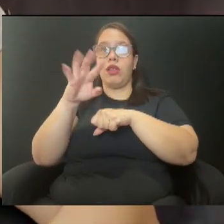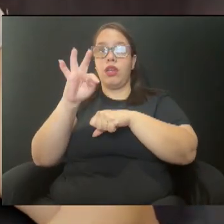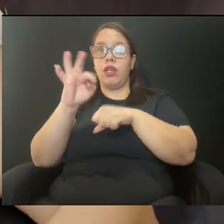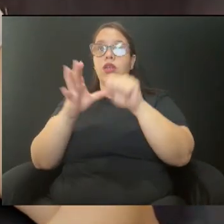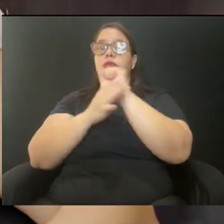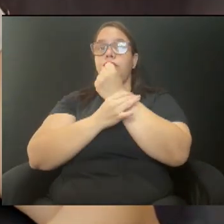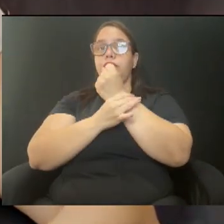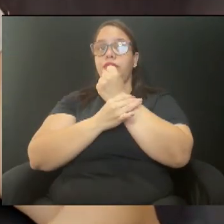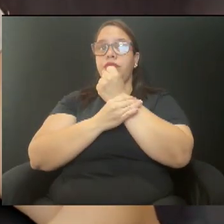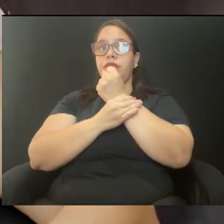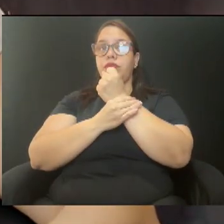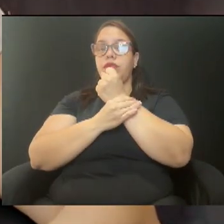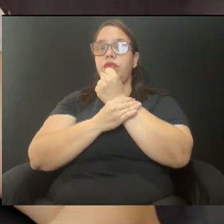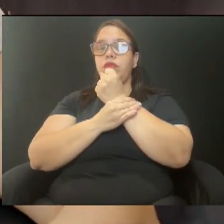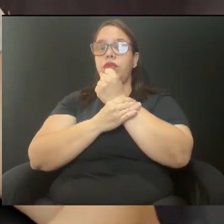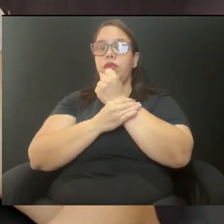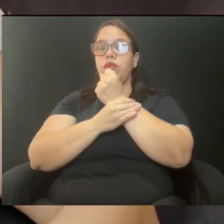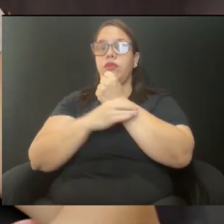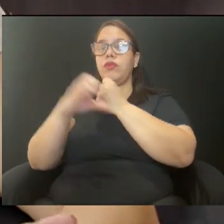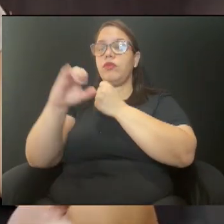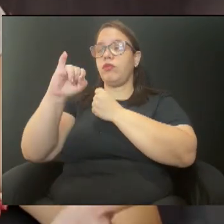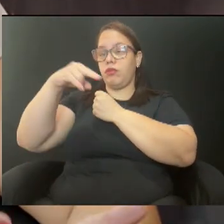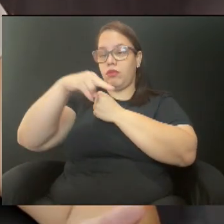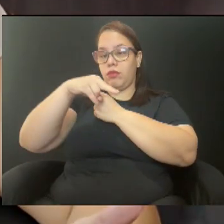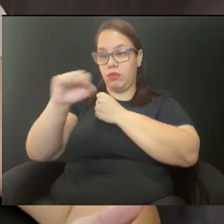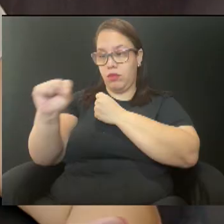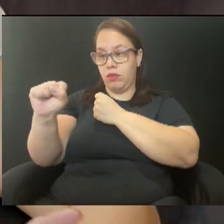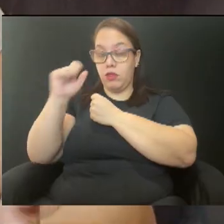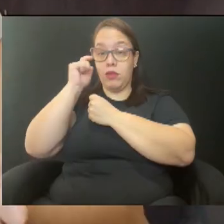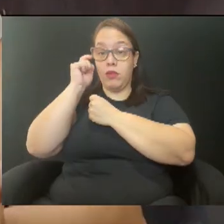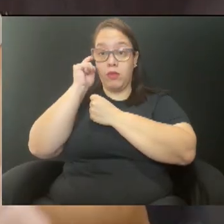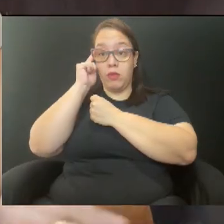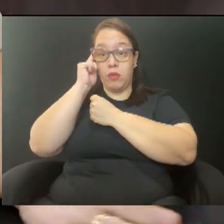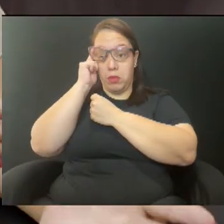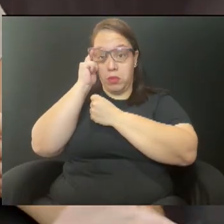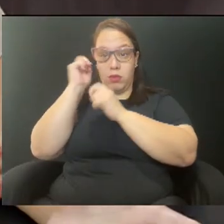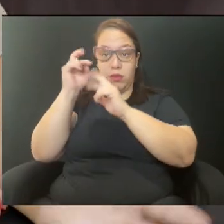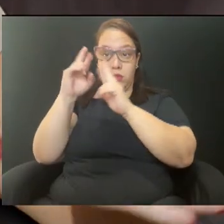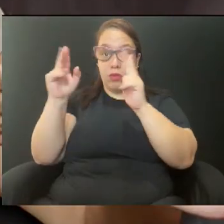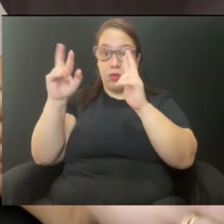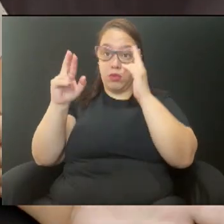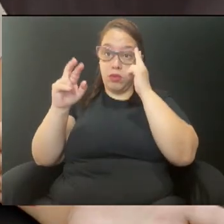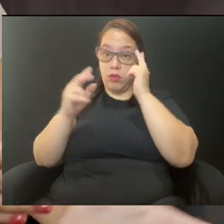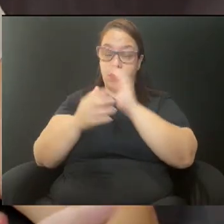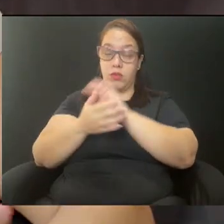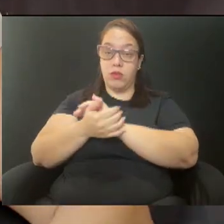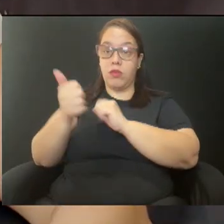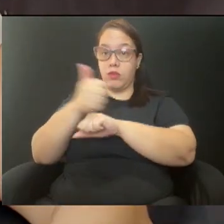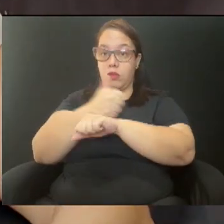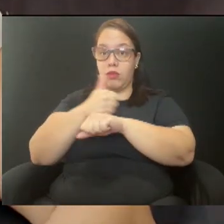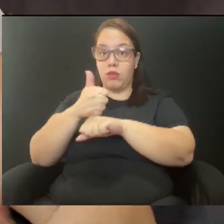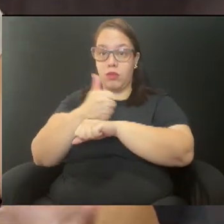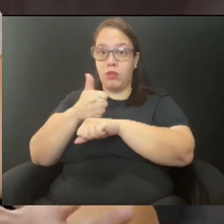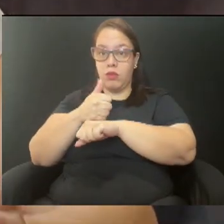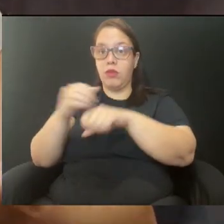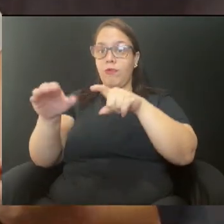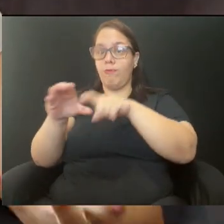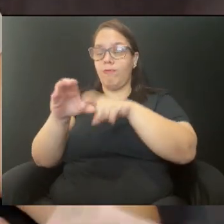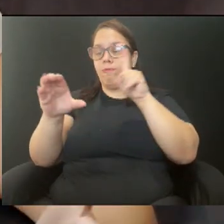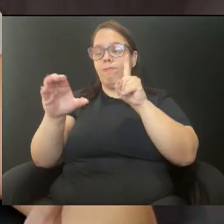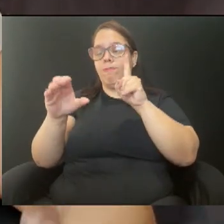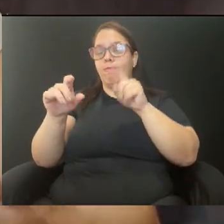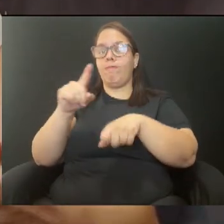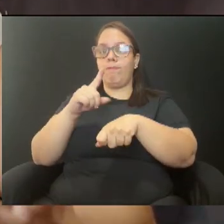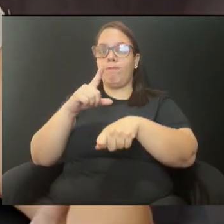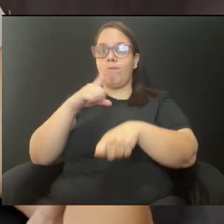o INSS também para que ele possa se beneficiar. Diferente de uma profissional autônomo, né? Que ele vai ter que não vai